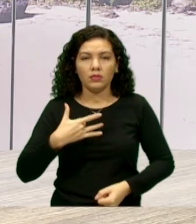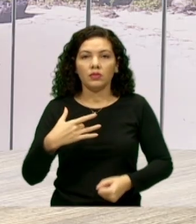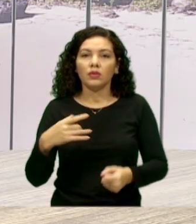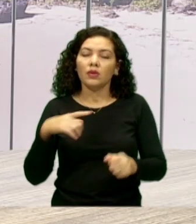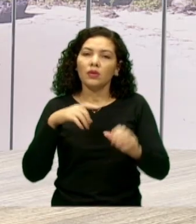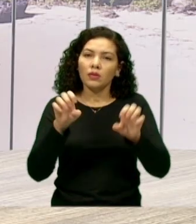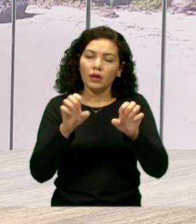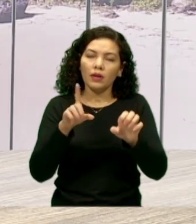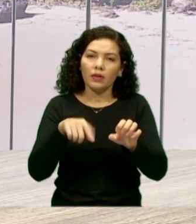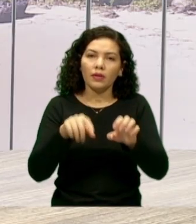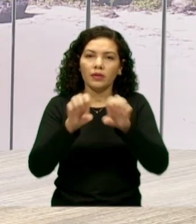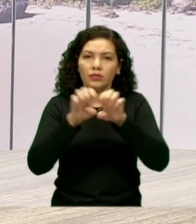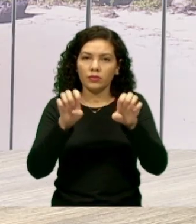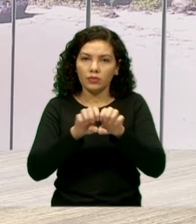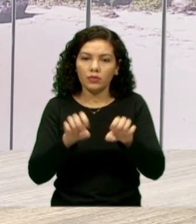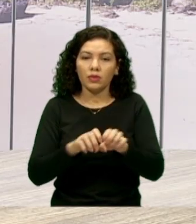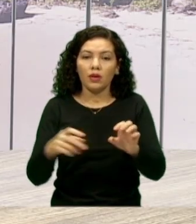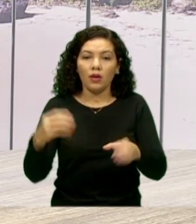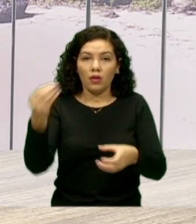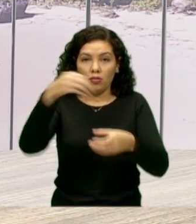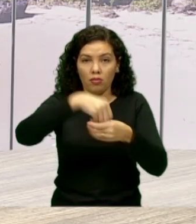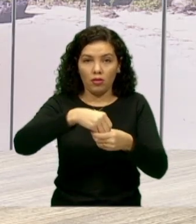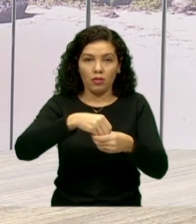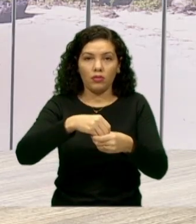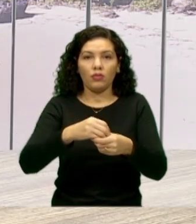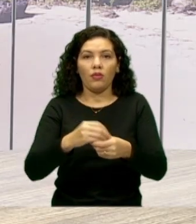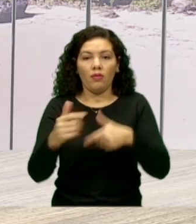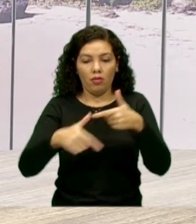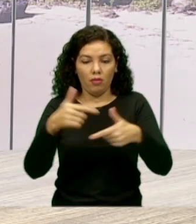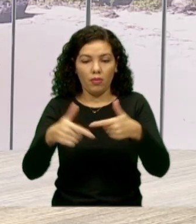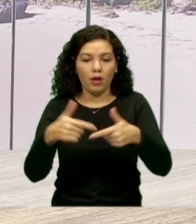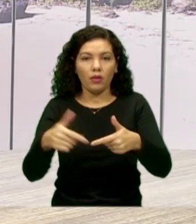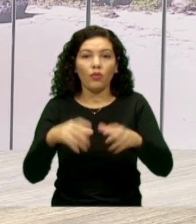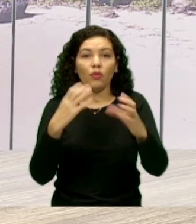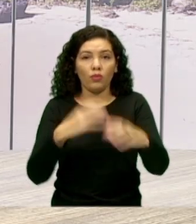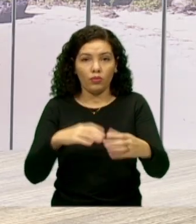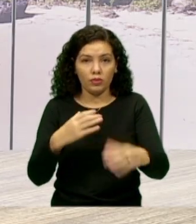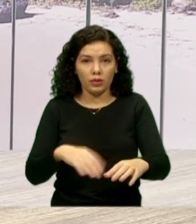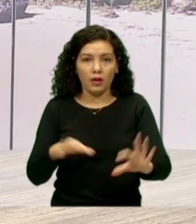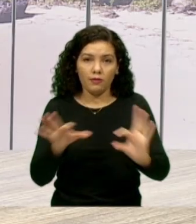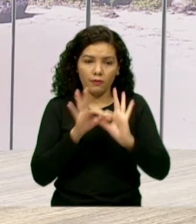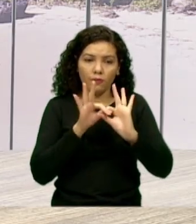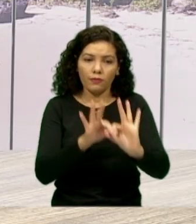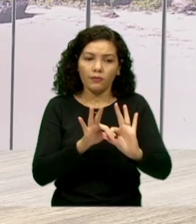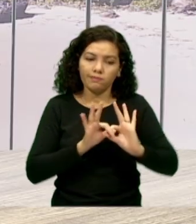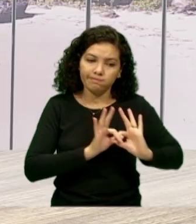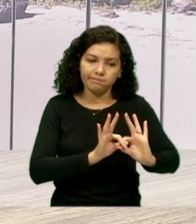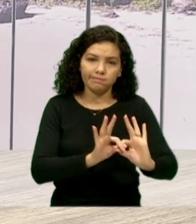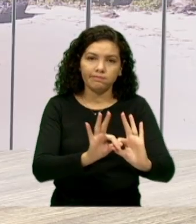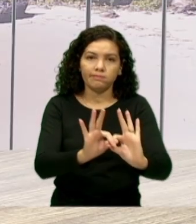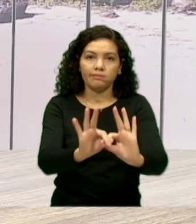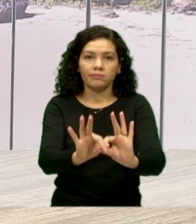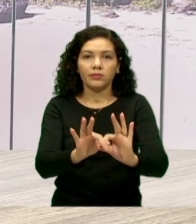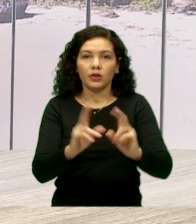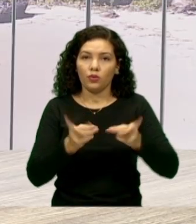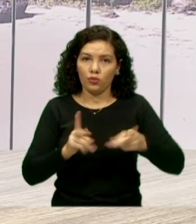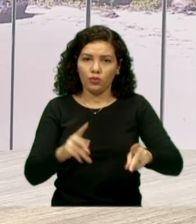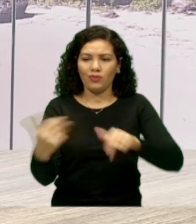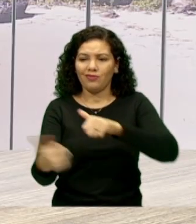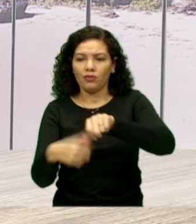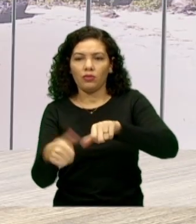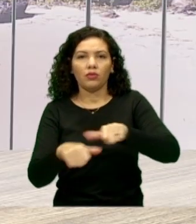uma estrutura por funcionários efetivos que vão criar vínculo e dar continuidade aos